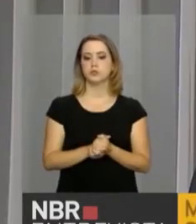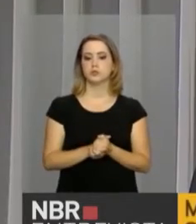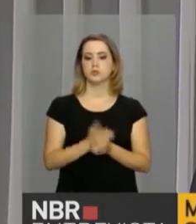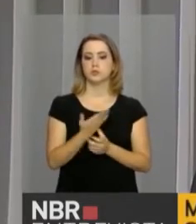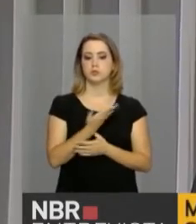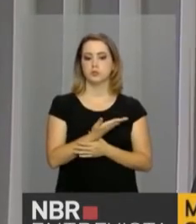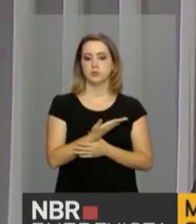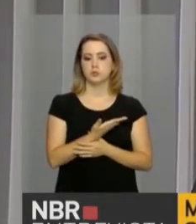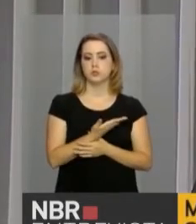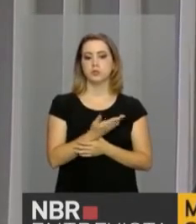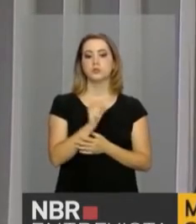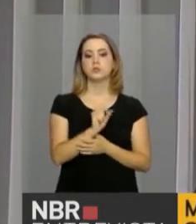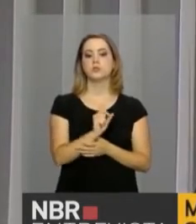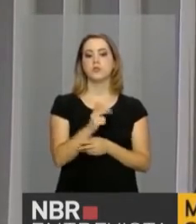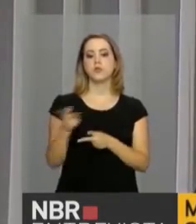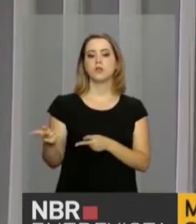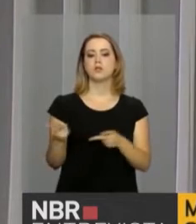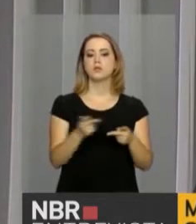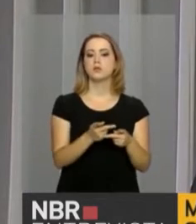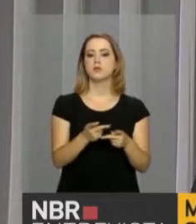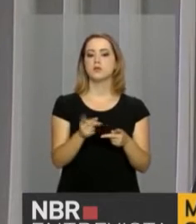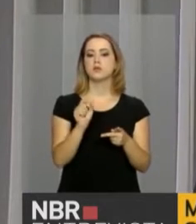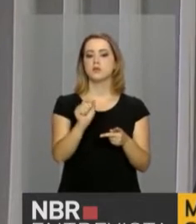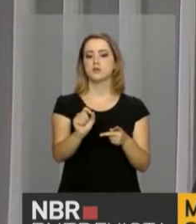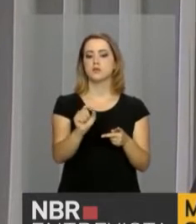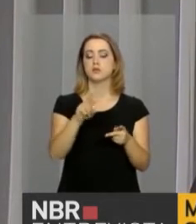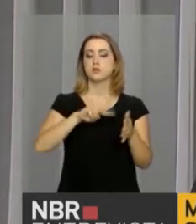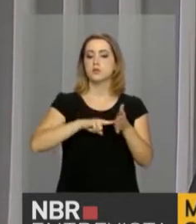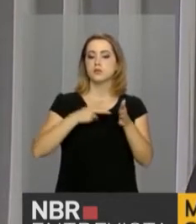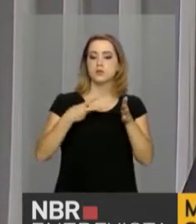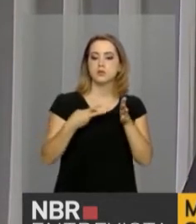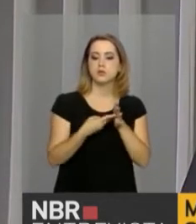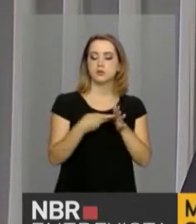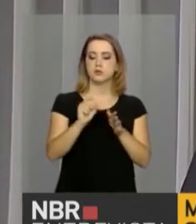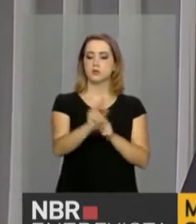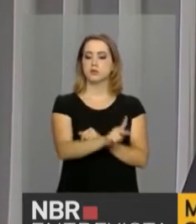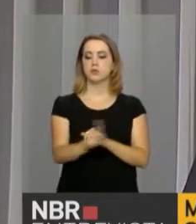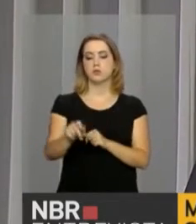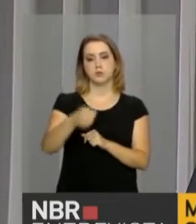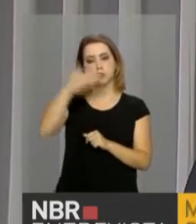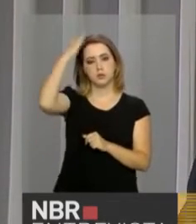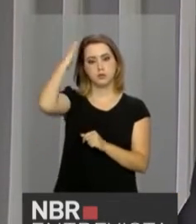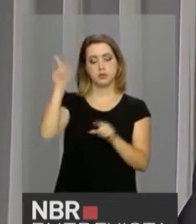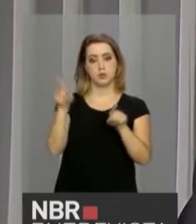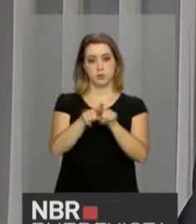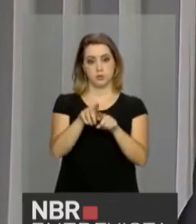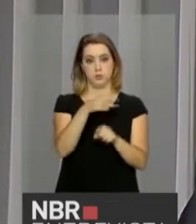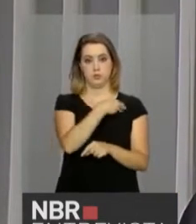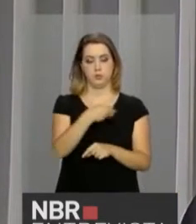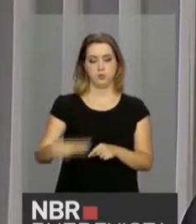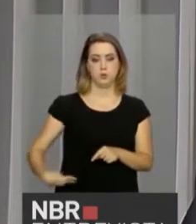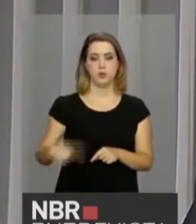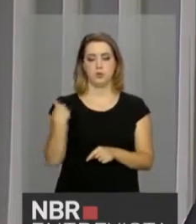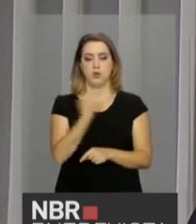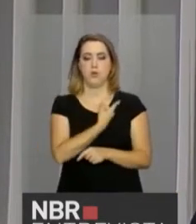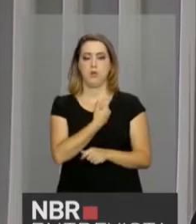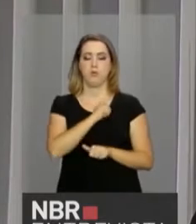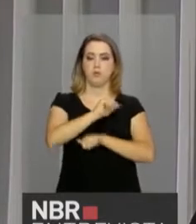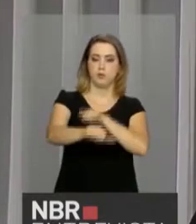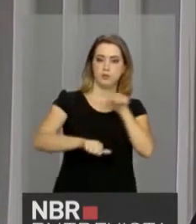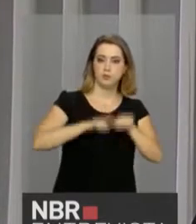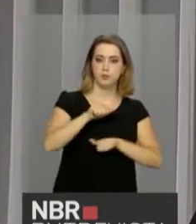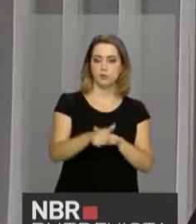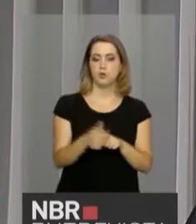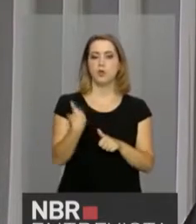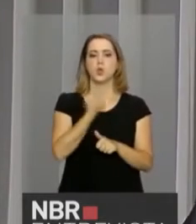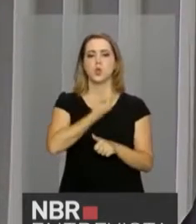que serve para que os presidente temer os ministros mostrem que nós estamos mudando que nós